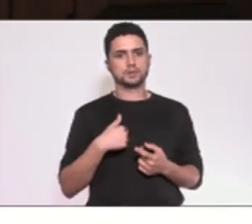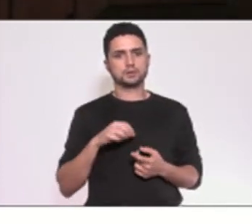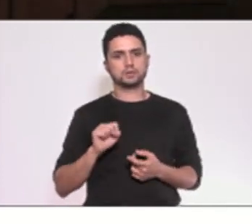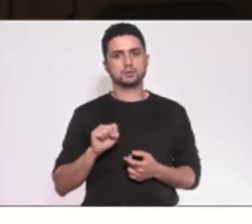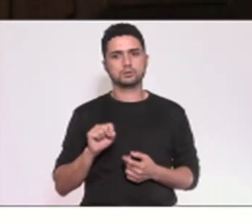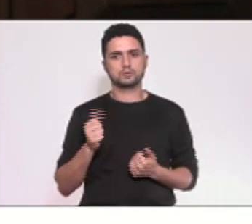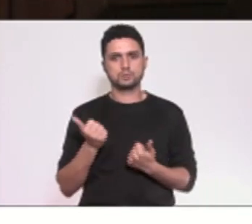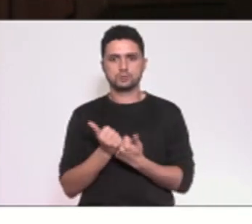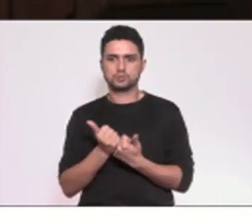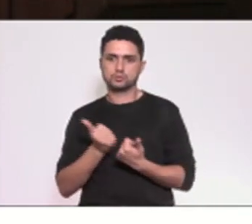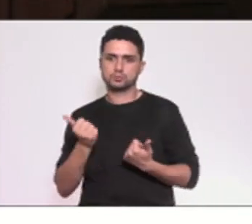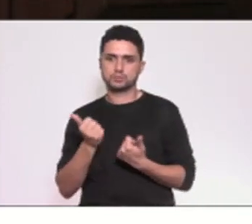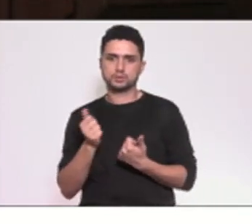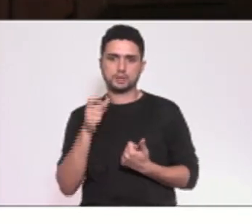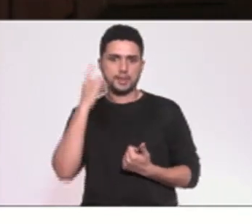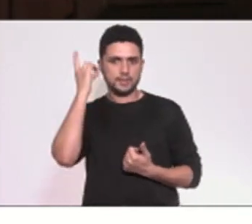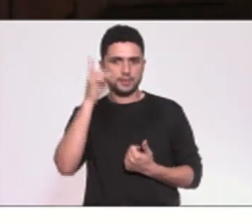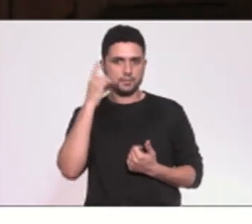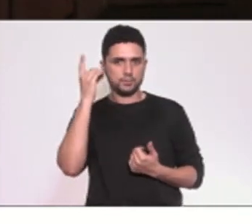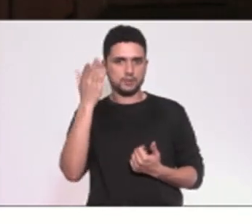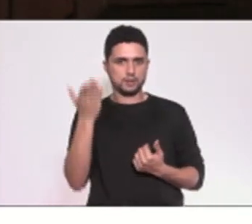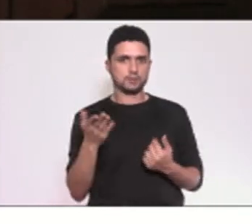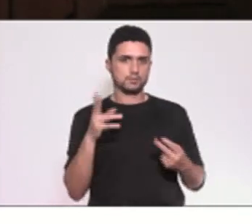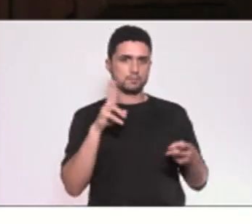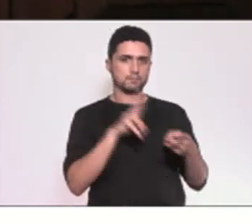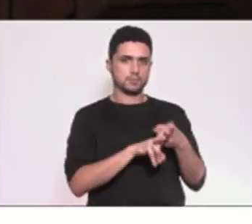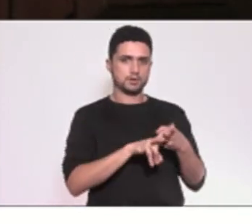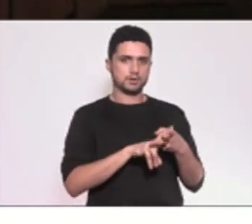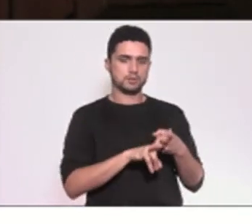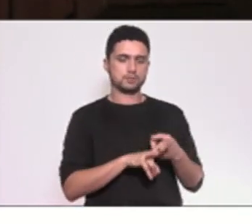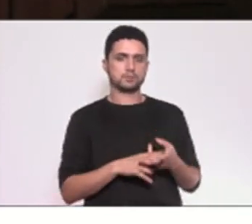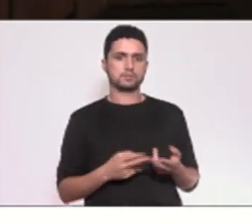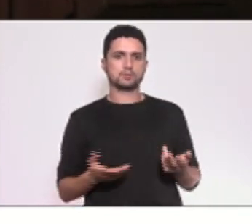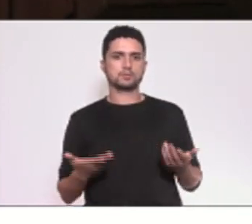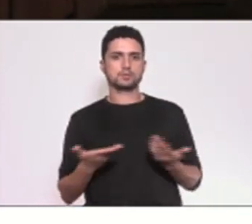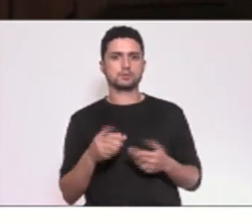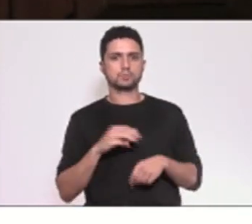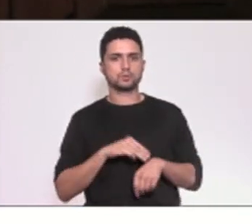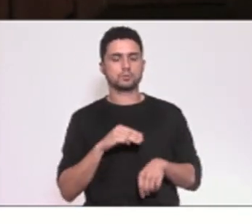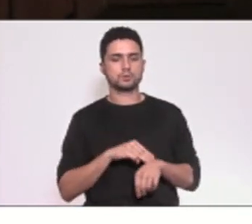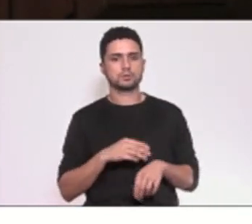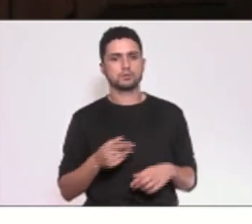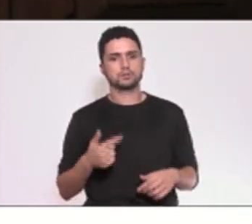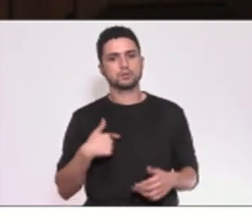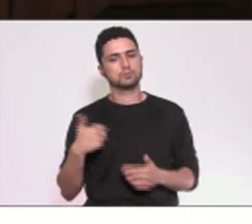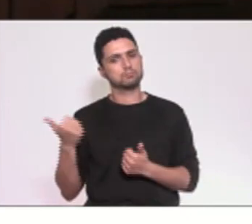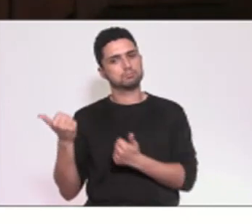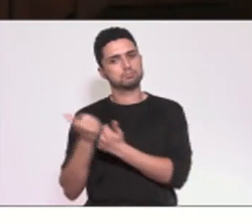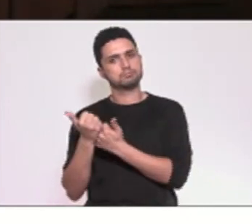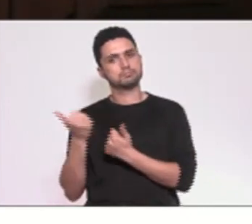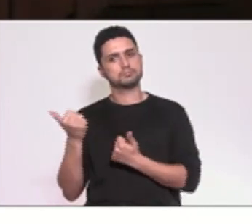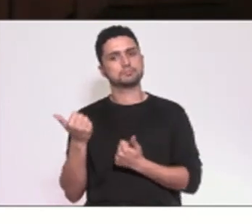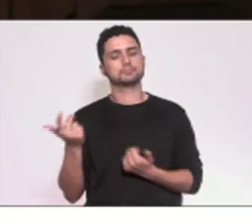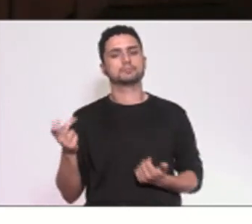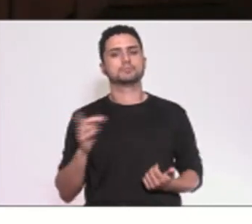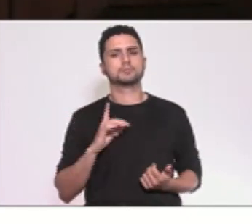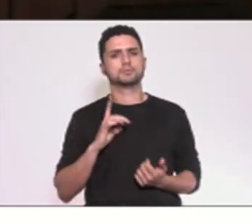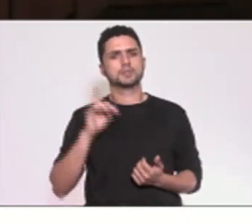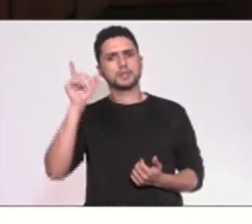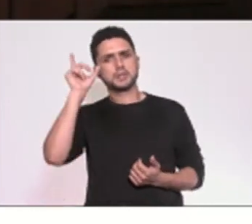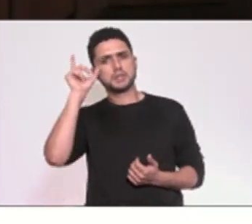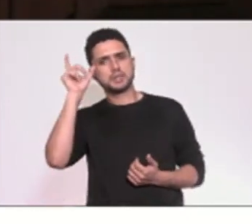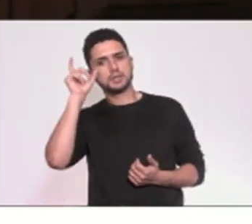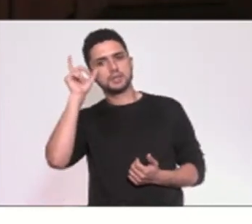deputados que se encontram nessa situação, nesse momento, teria interesse direto na